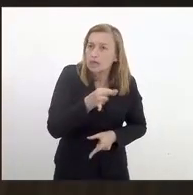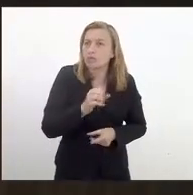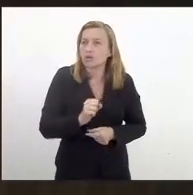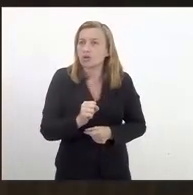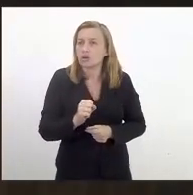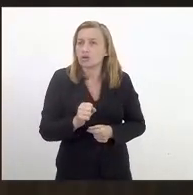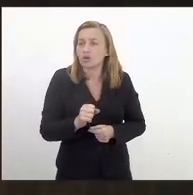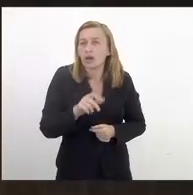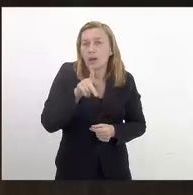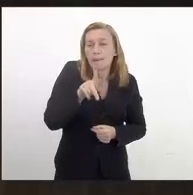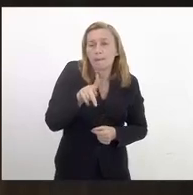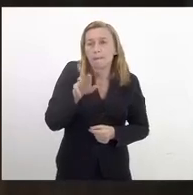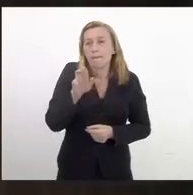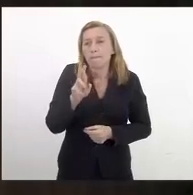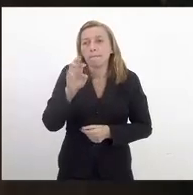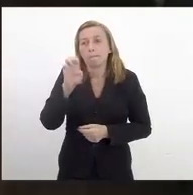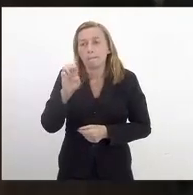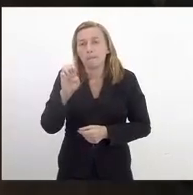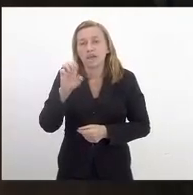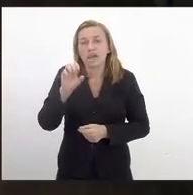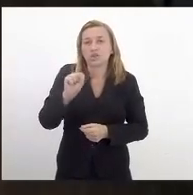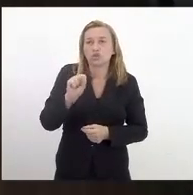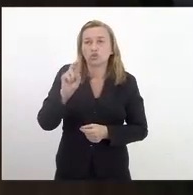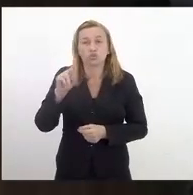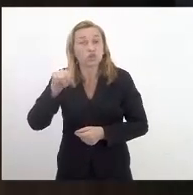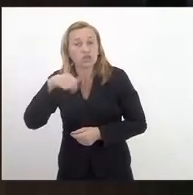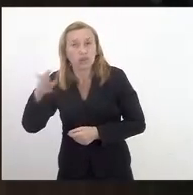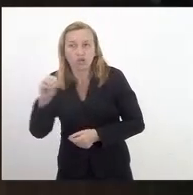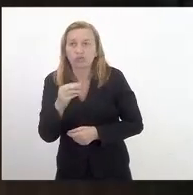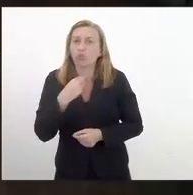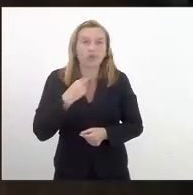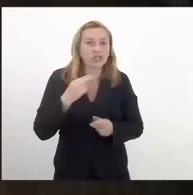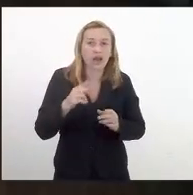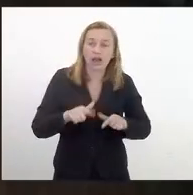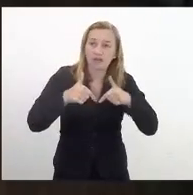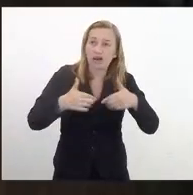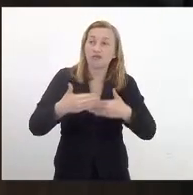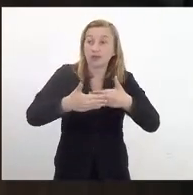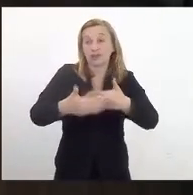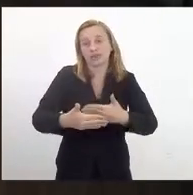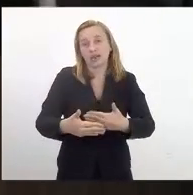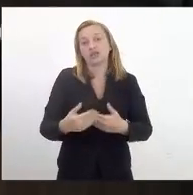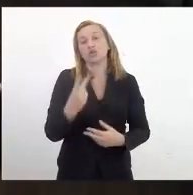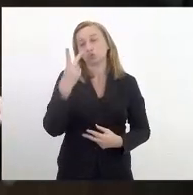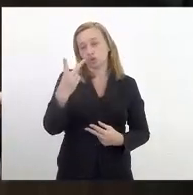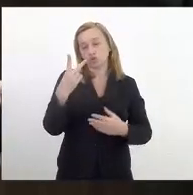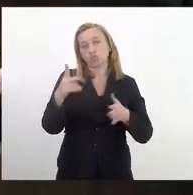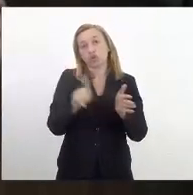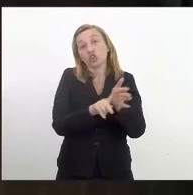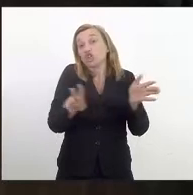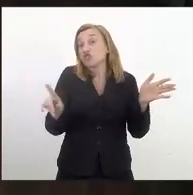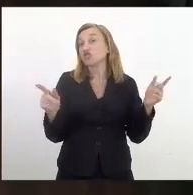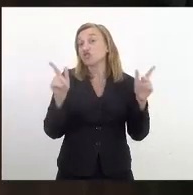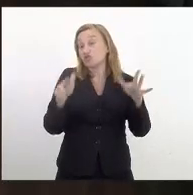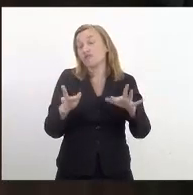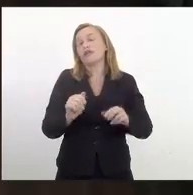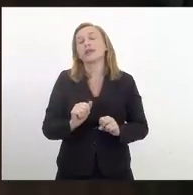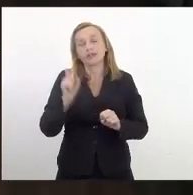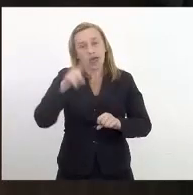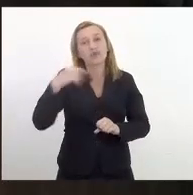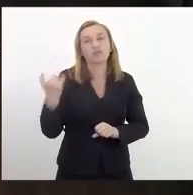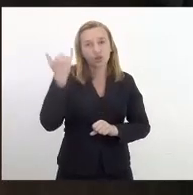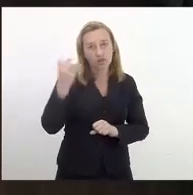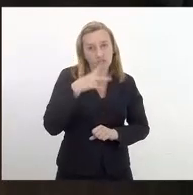fato de ser uma presunção não é mas não poderíamos avançar Então são dois projetos diferentes é muito